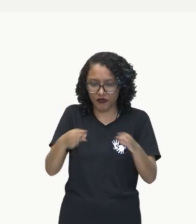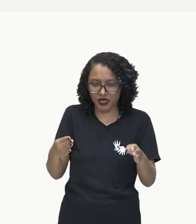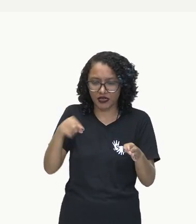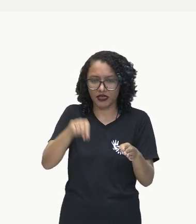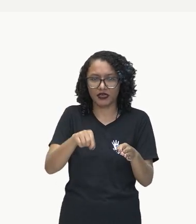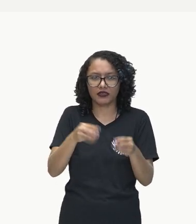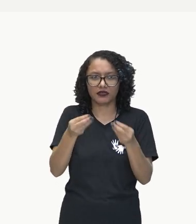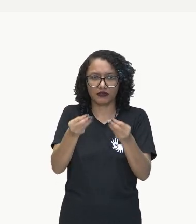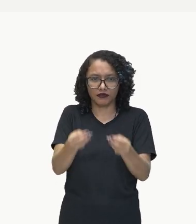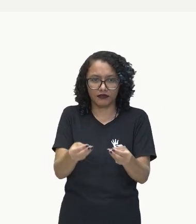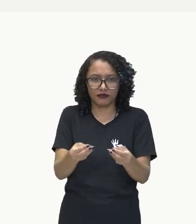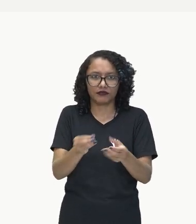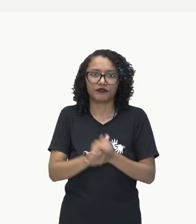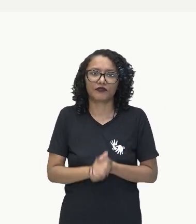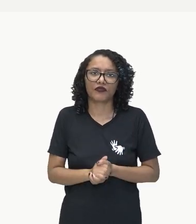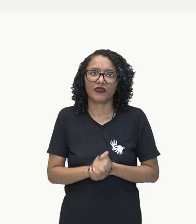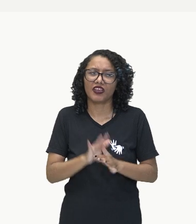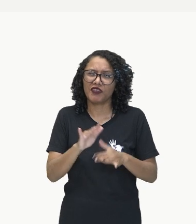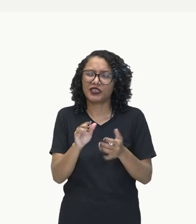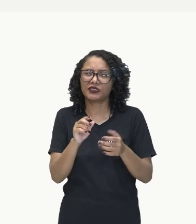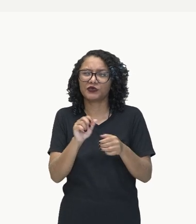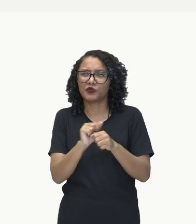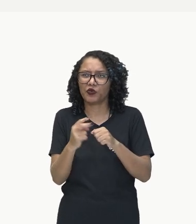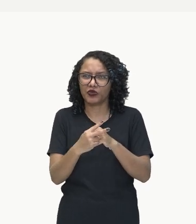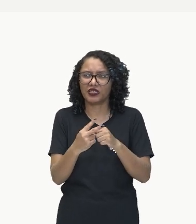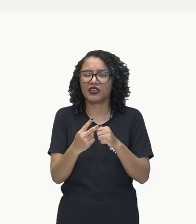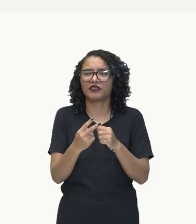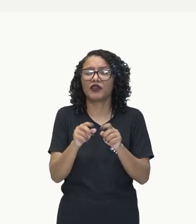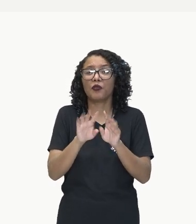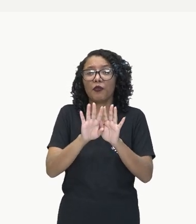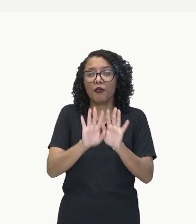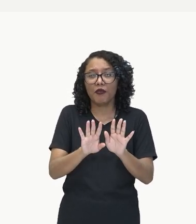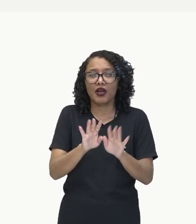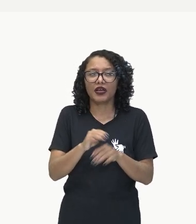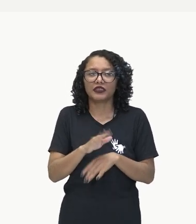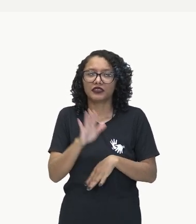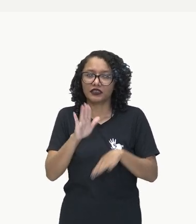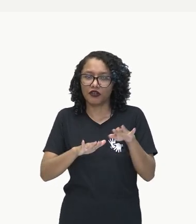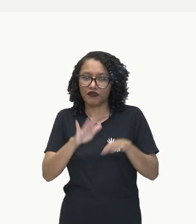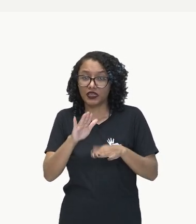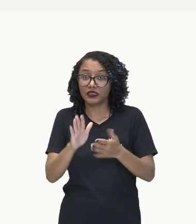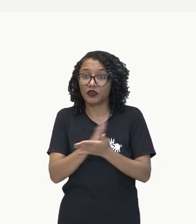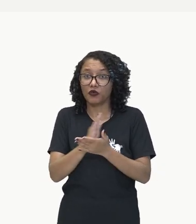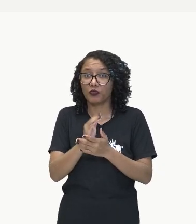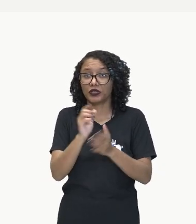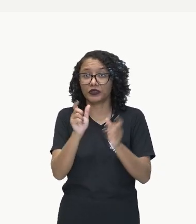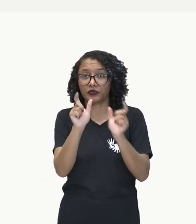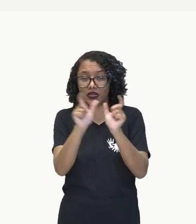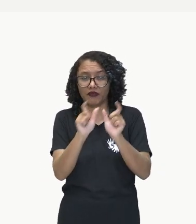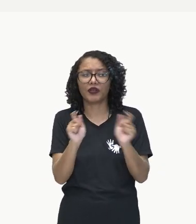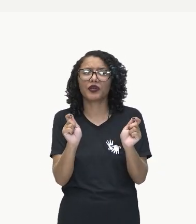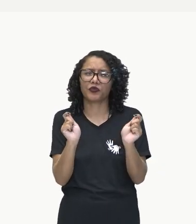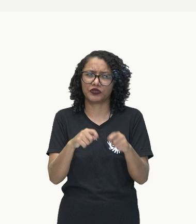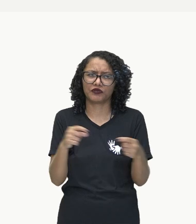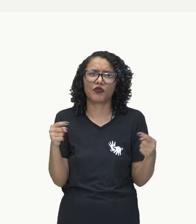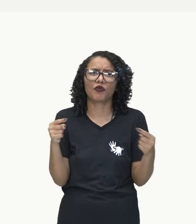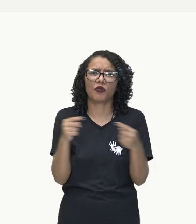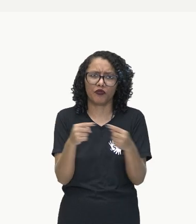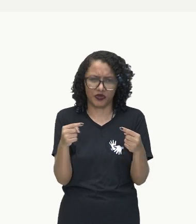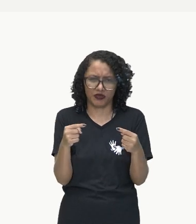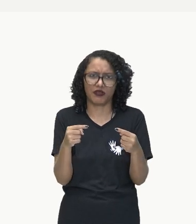na frase, nas orações, na verdade, na função nas orações de determinadas palavras ou grupo de palavras, a gente vai ver que elas podem ganhar